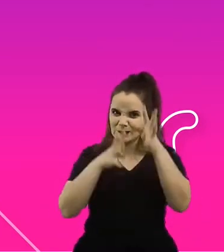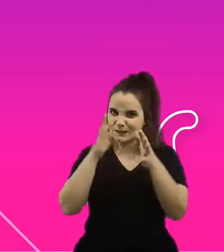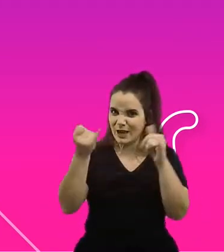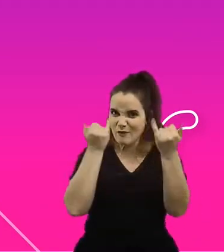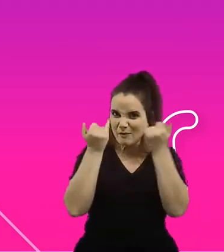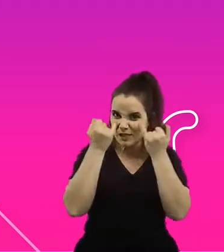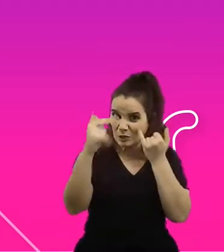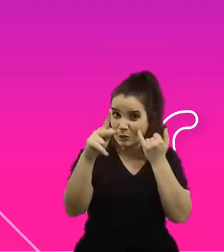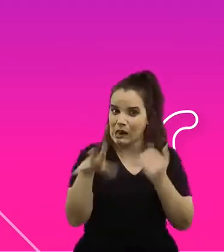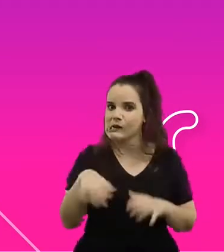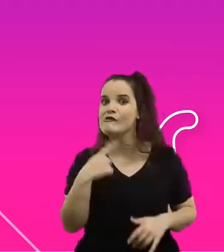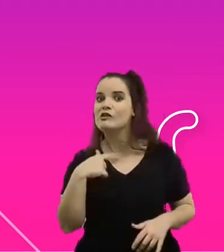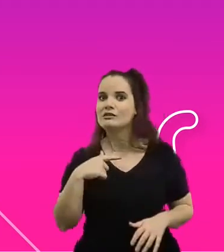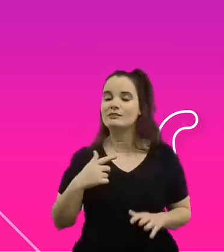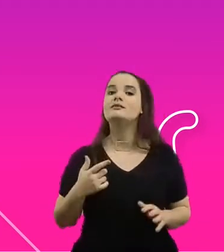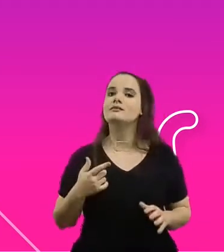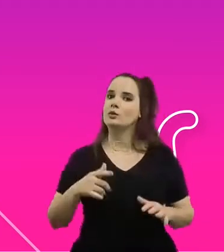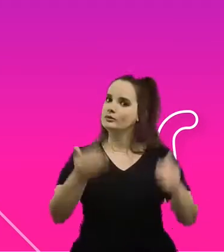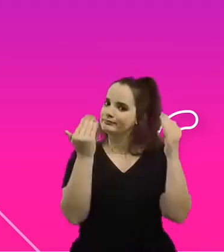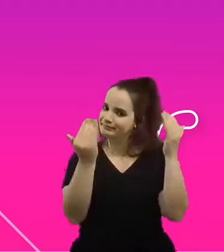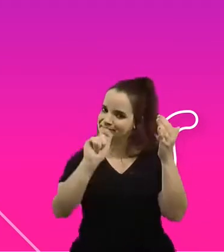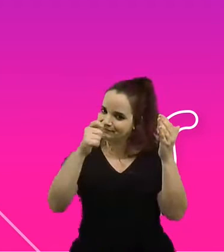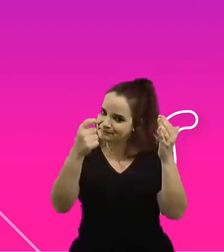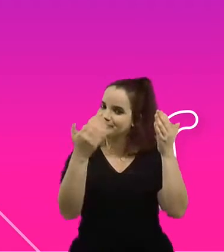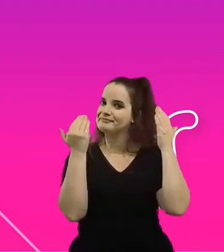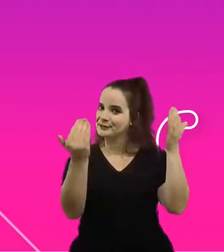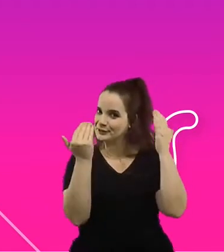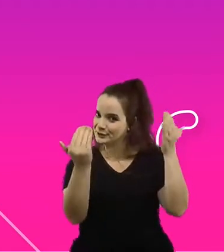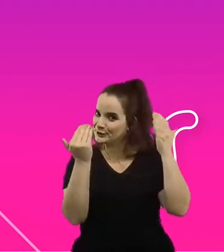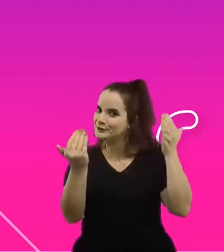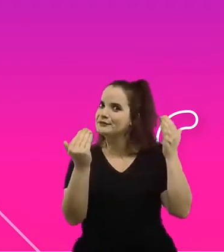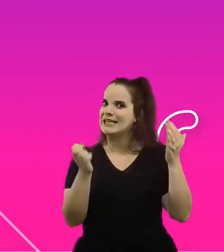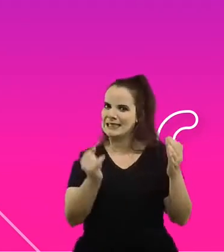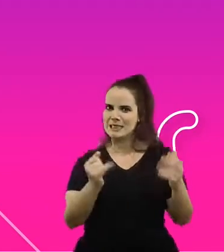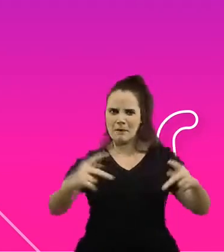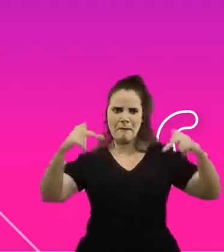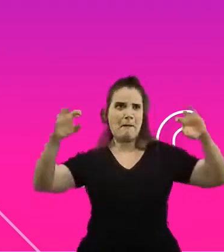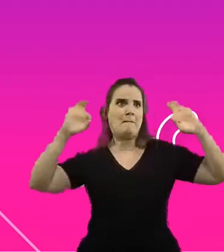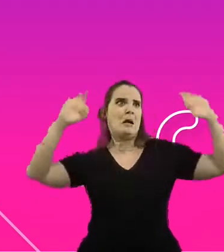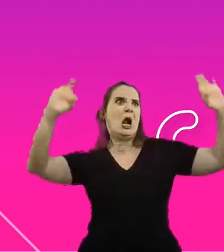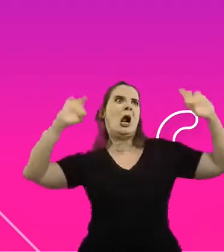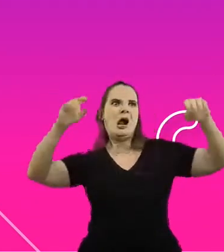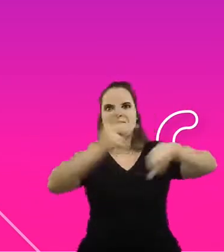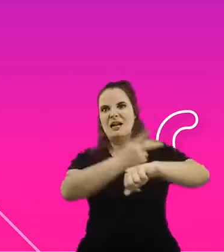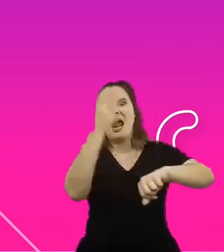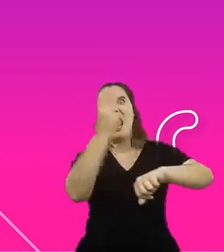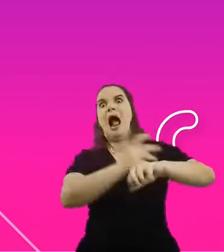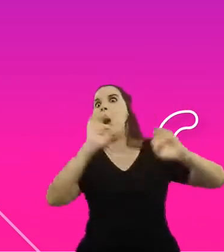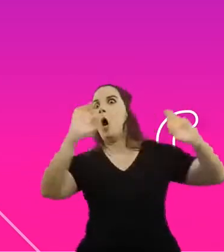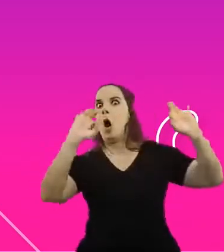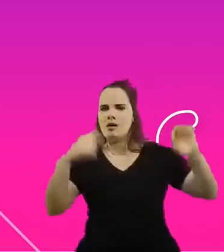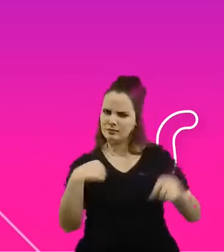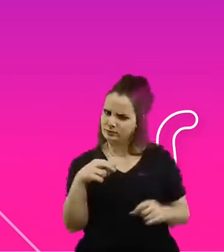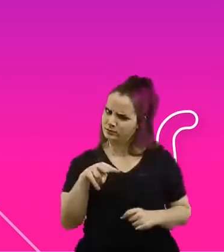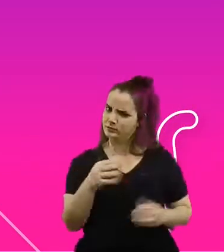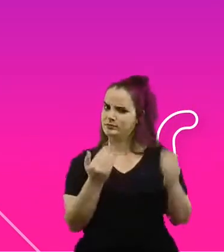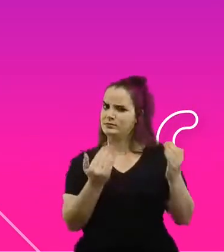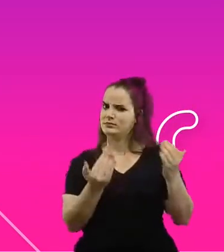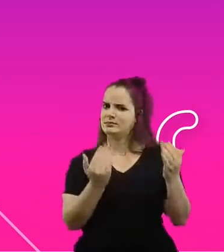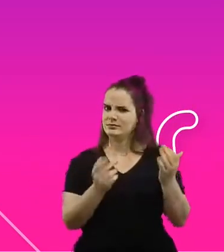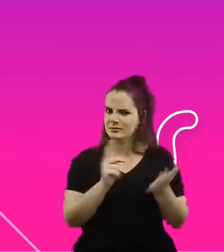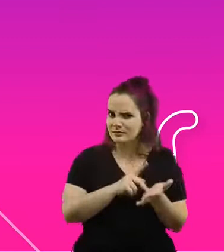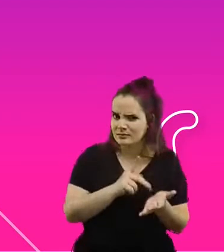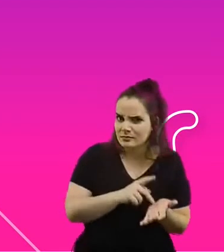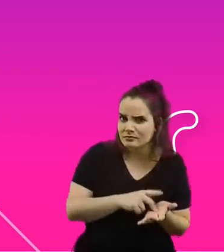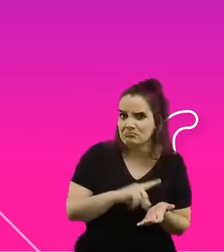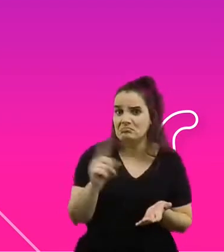Então, desconfiar, principalmente quando a vantagem é muito grande, e tentar entender o que é que está sendo pedido